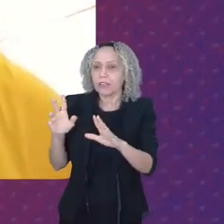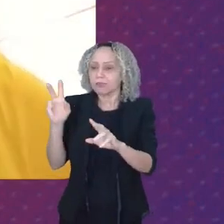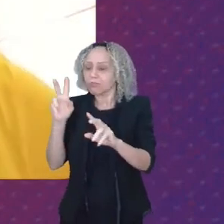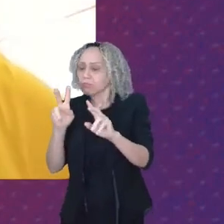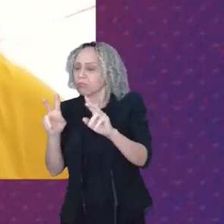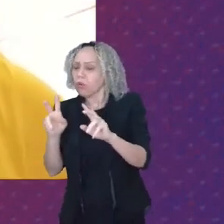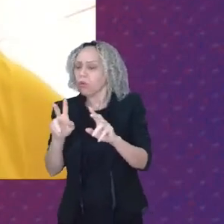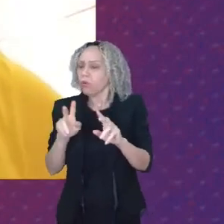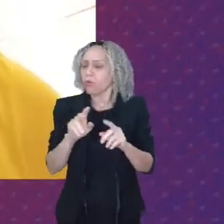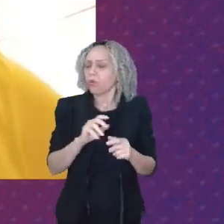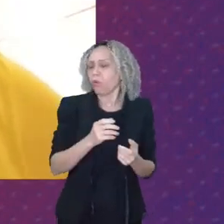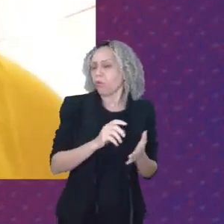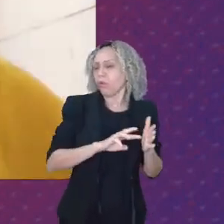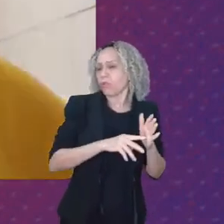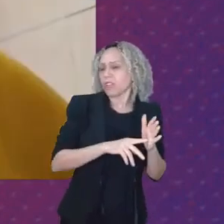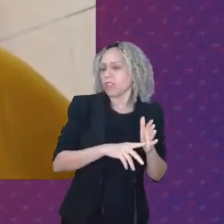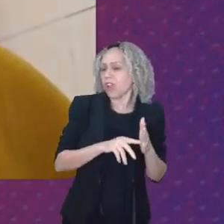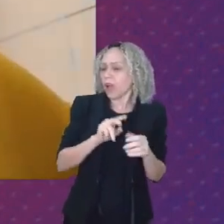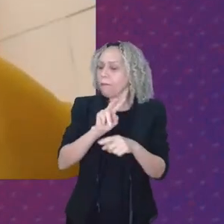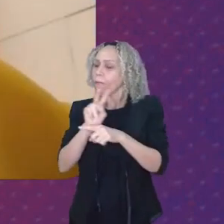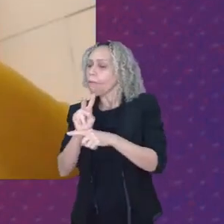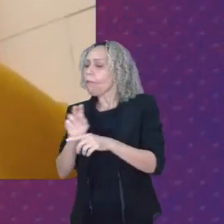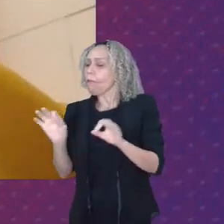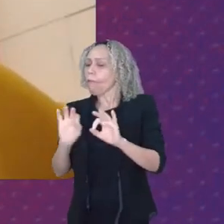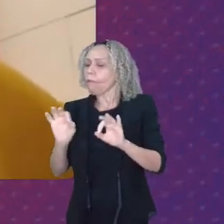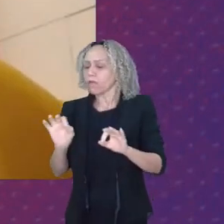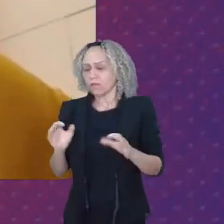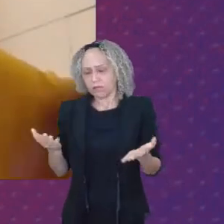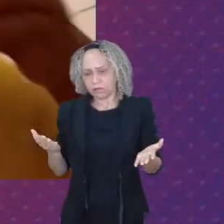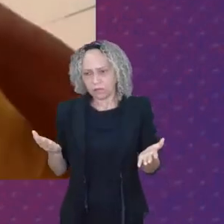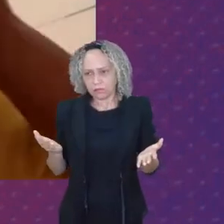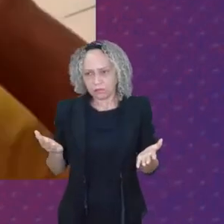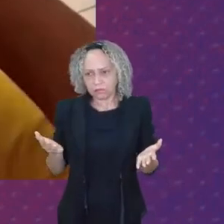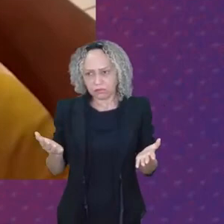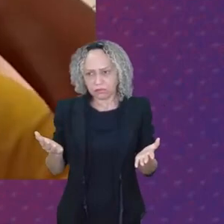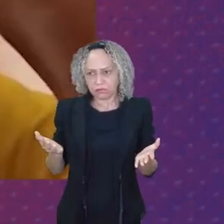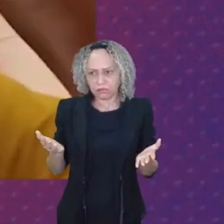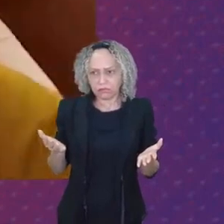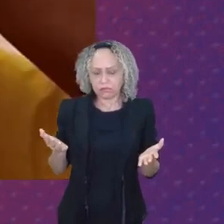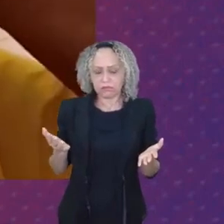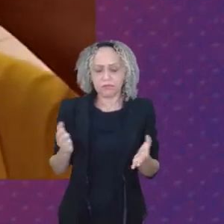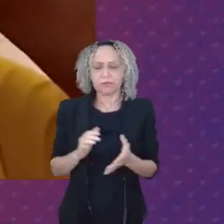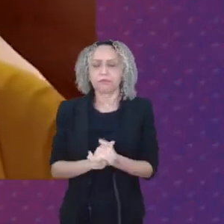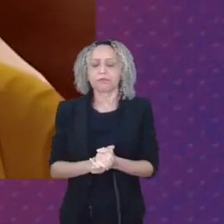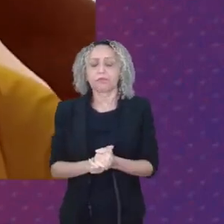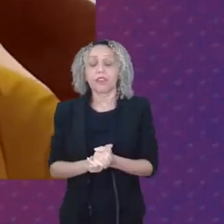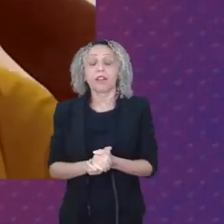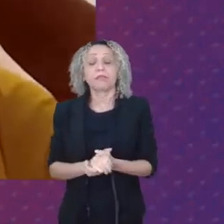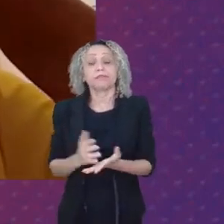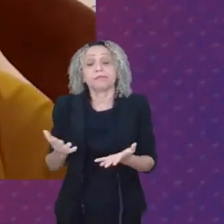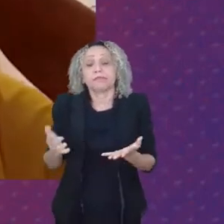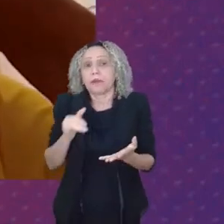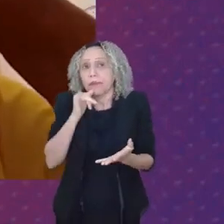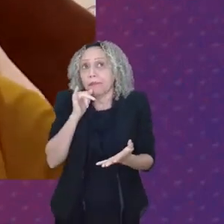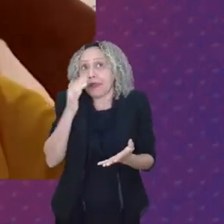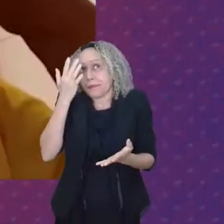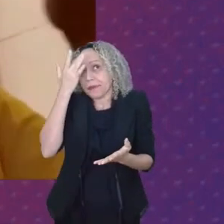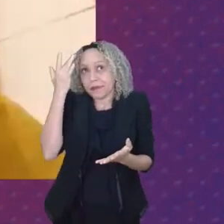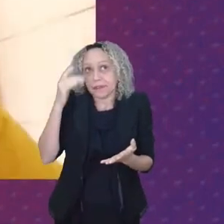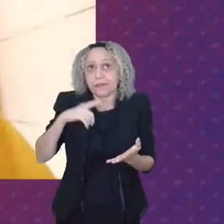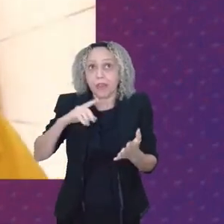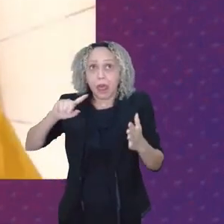né? Os sindicatos não conseguem fiscalizar os locais de trabalho, mesmo que receba